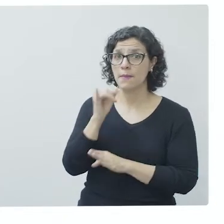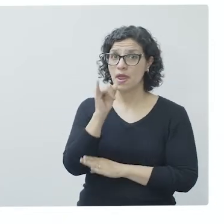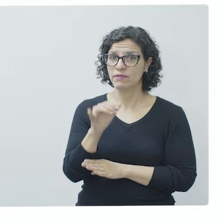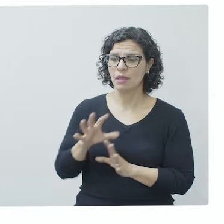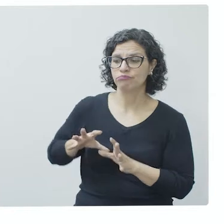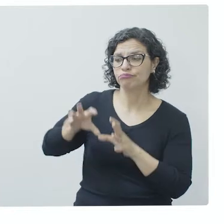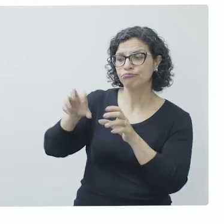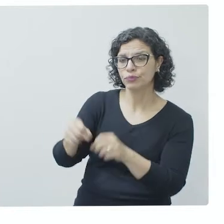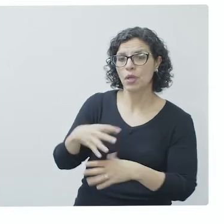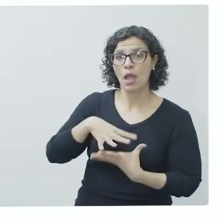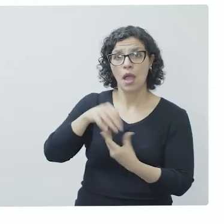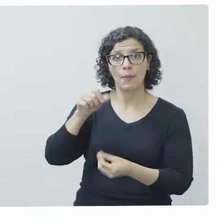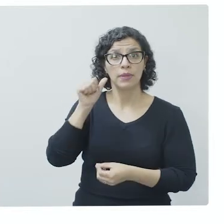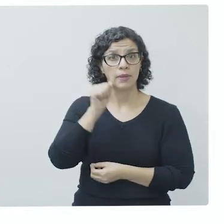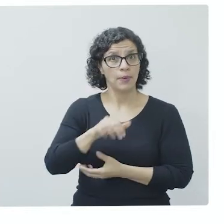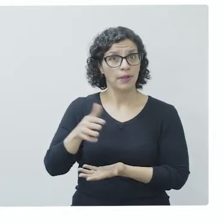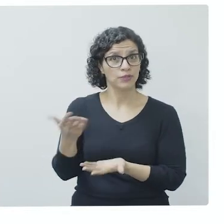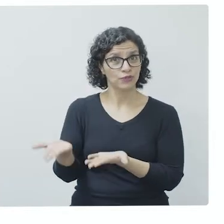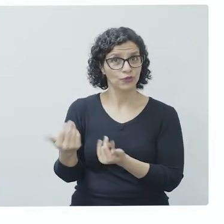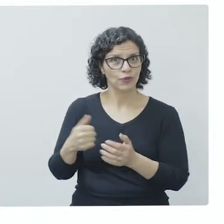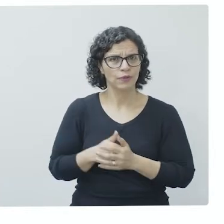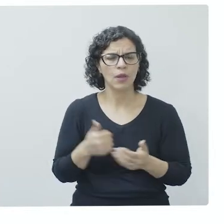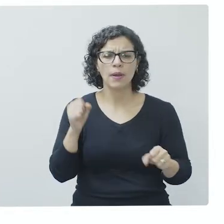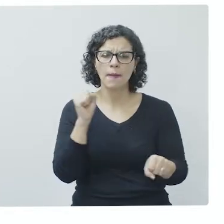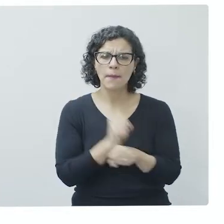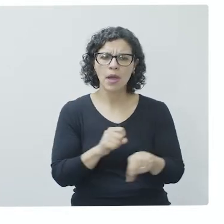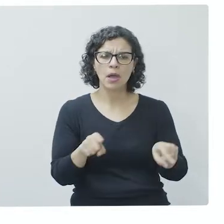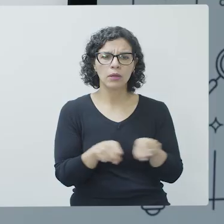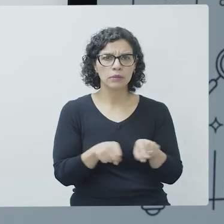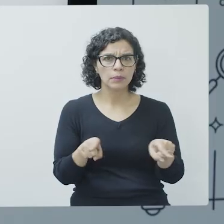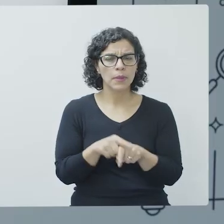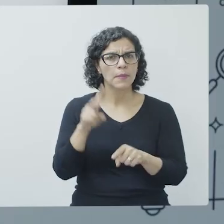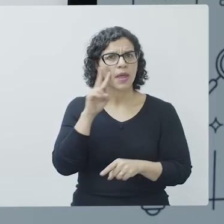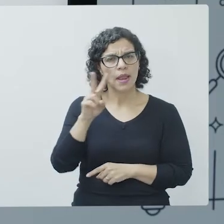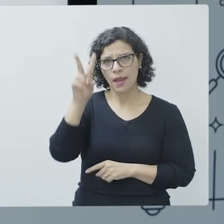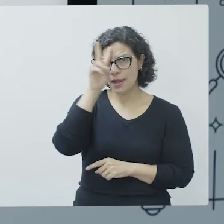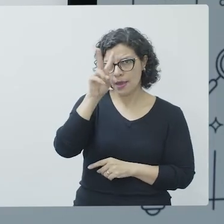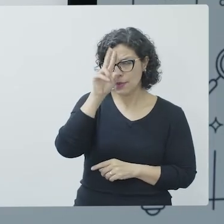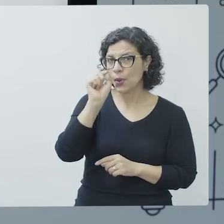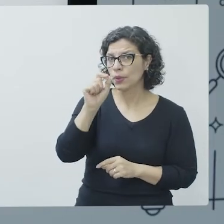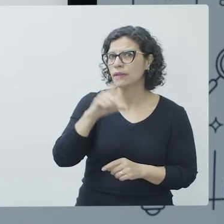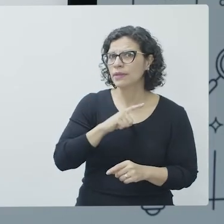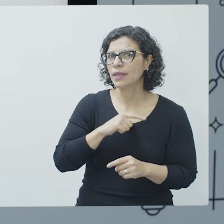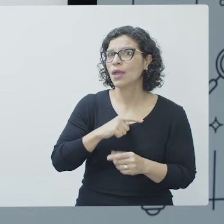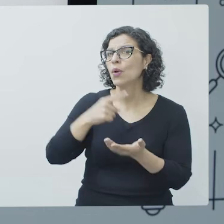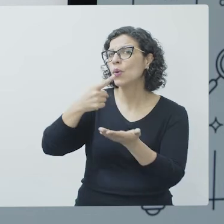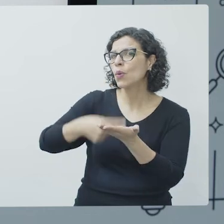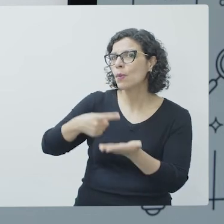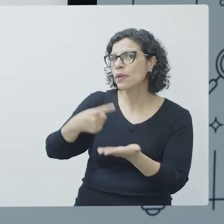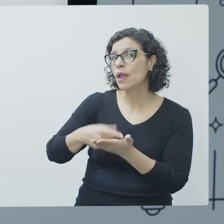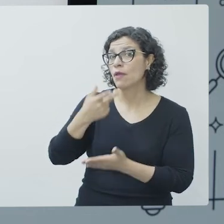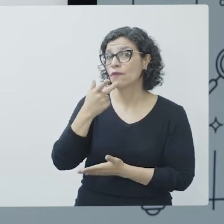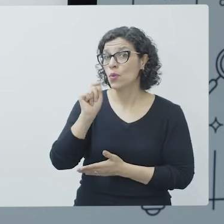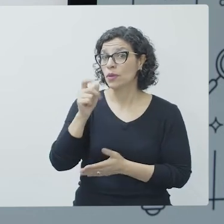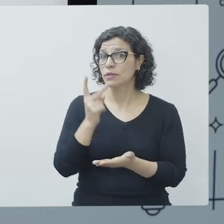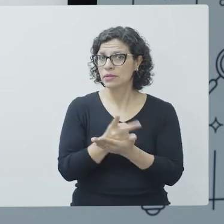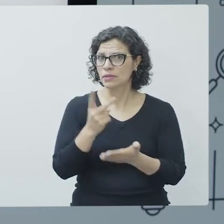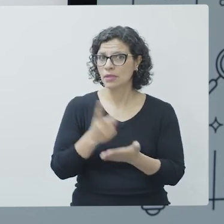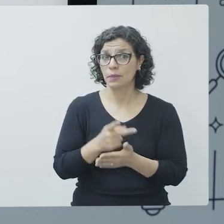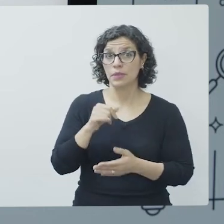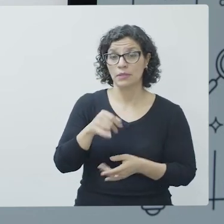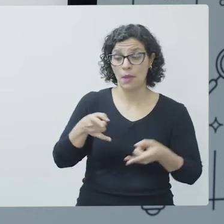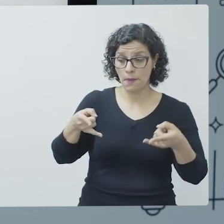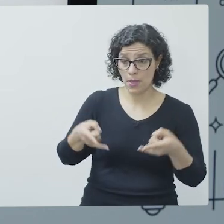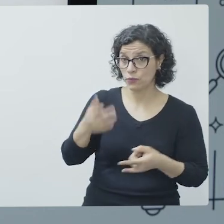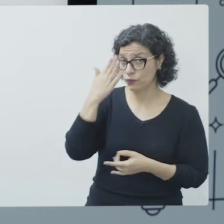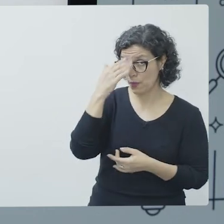o bote. Agora eu paro um pouquinho essa leitura só para a gente relembrar ali, né, o que, que a morte tinha proposto, como que ele ficaria